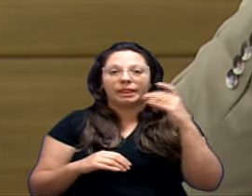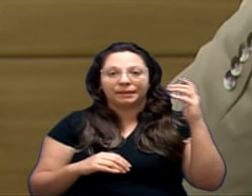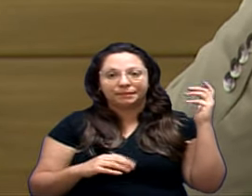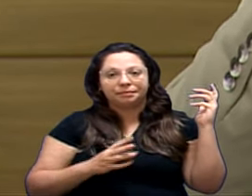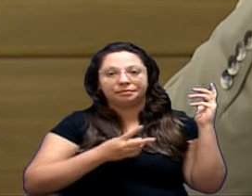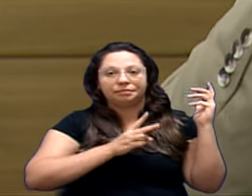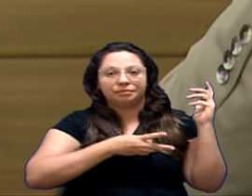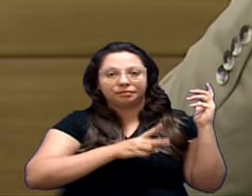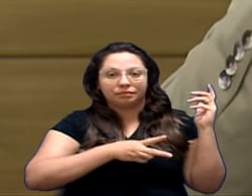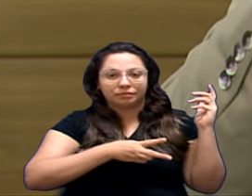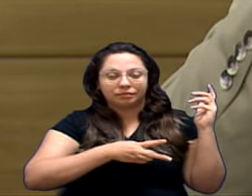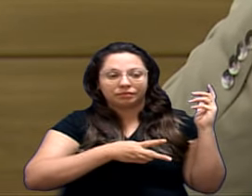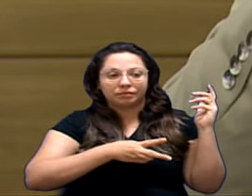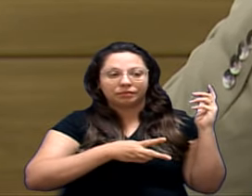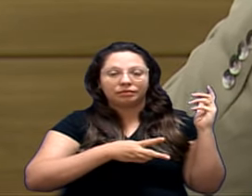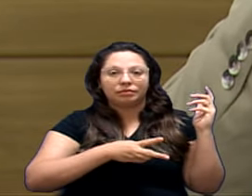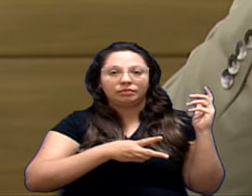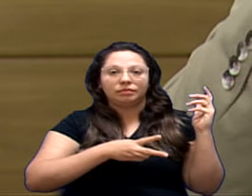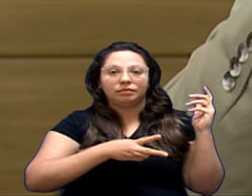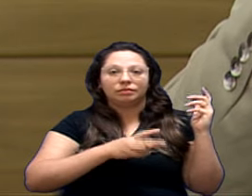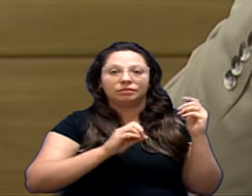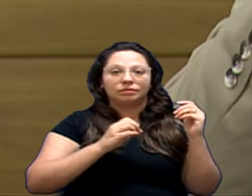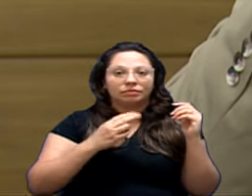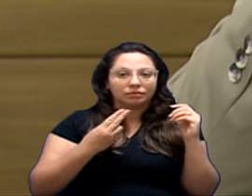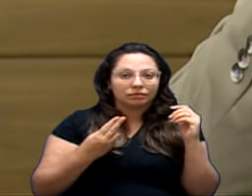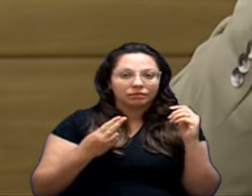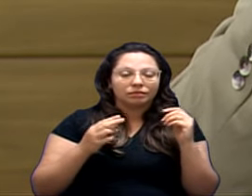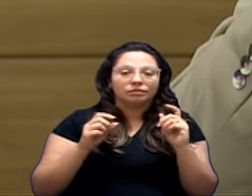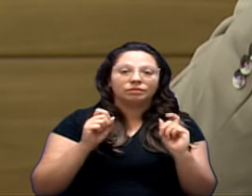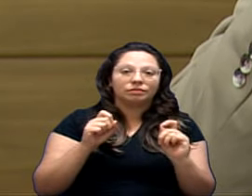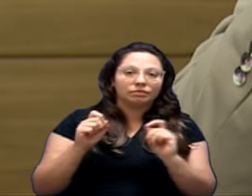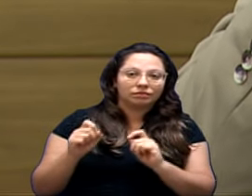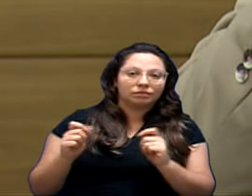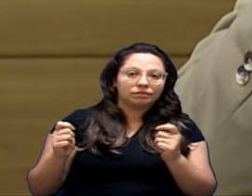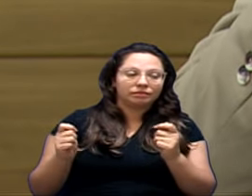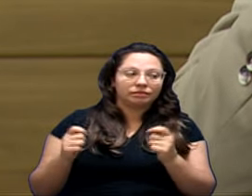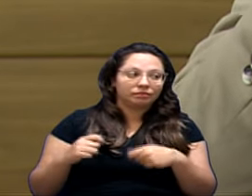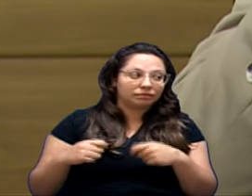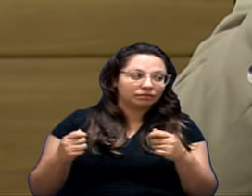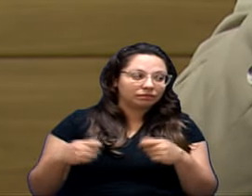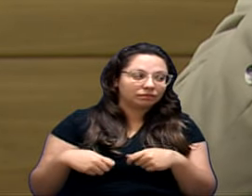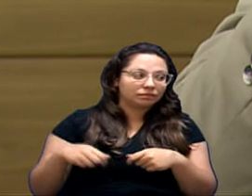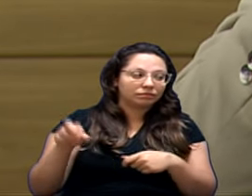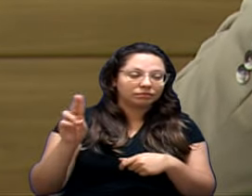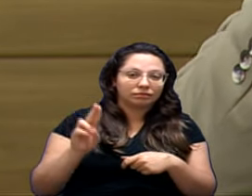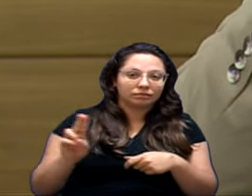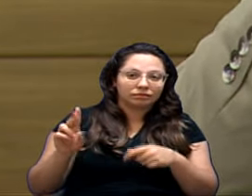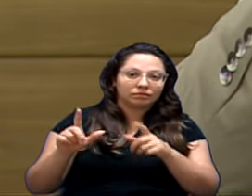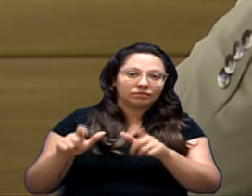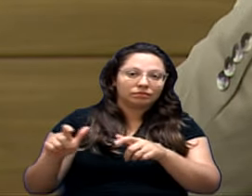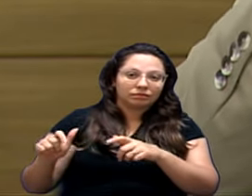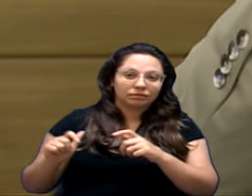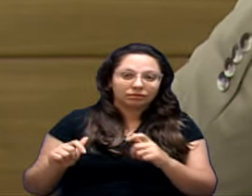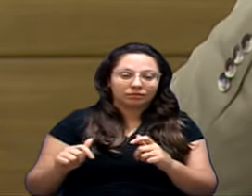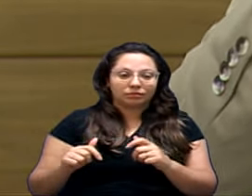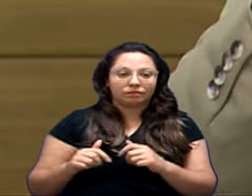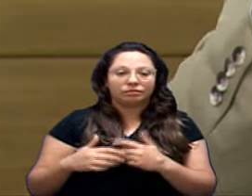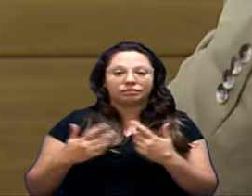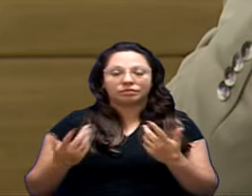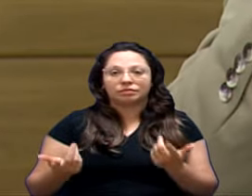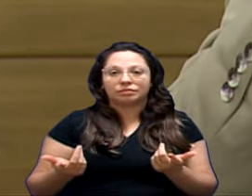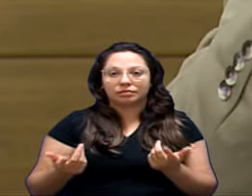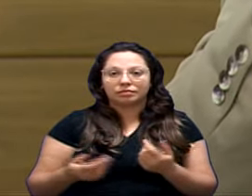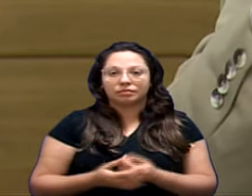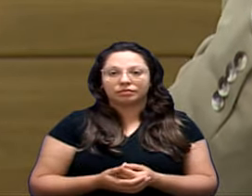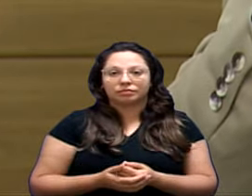permanente eh e o que se pode utilizar nessas áreas ou se